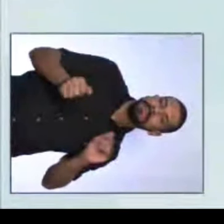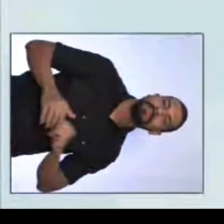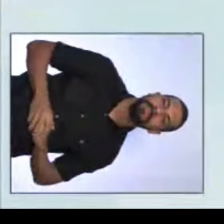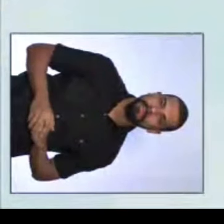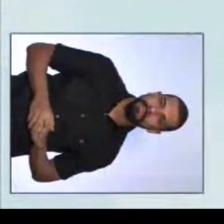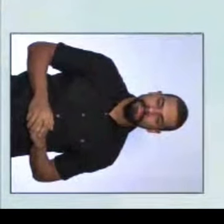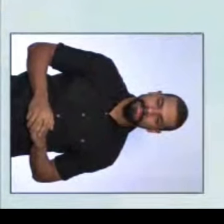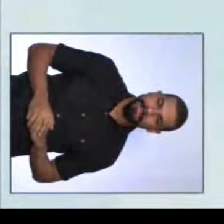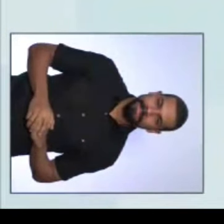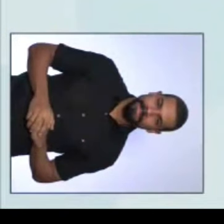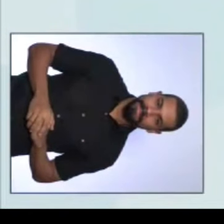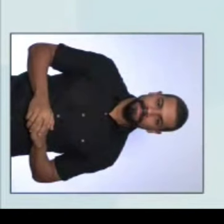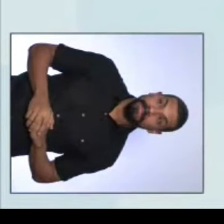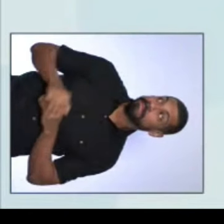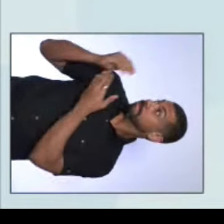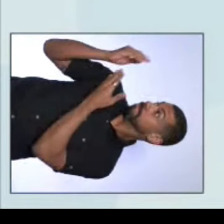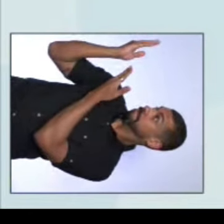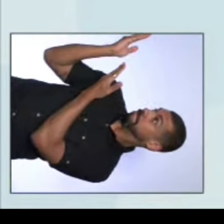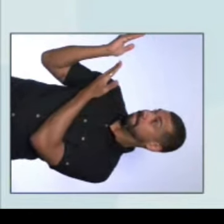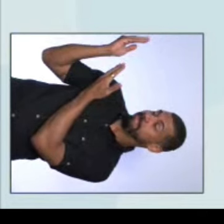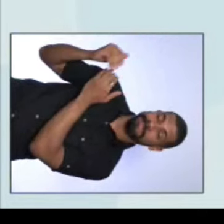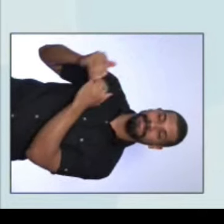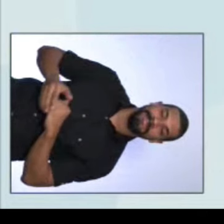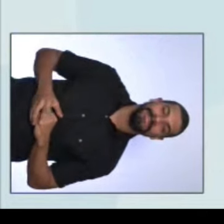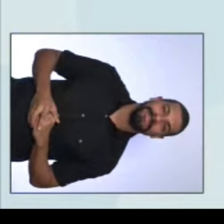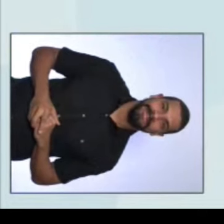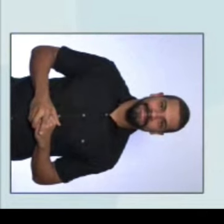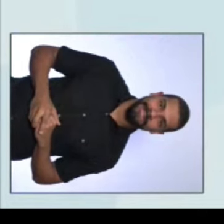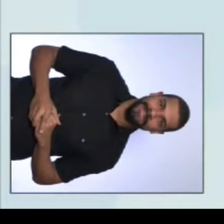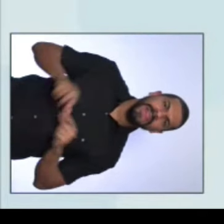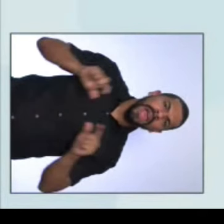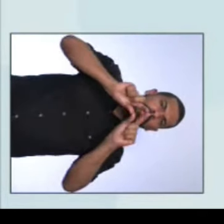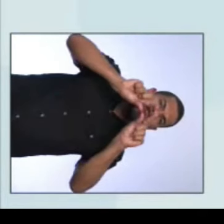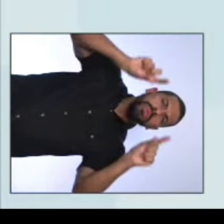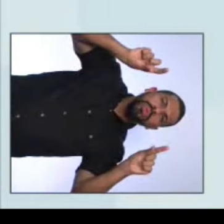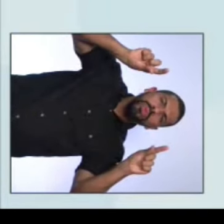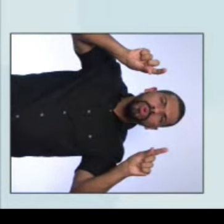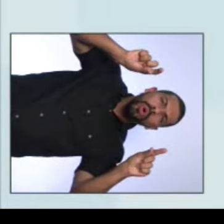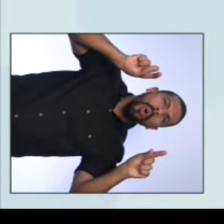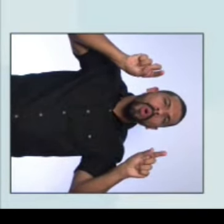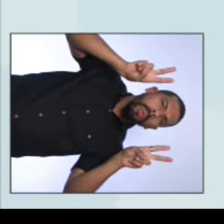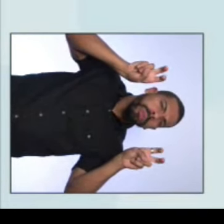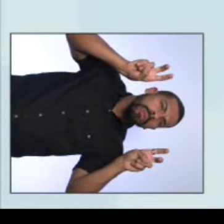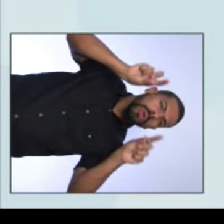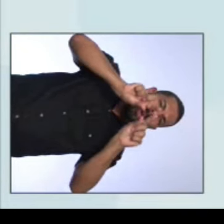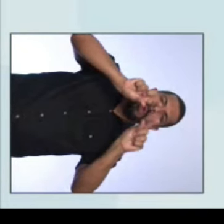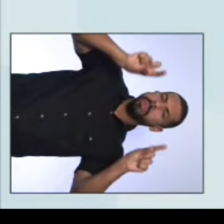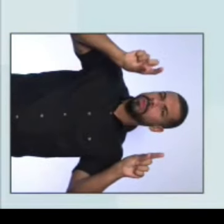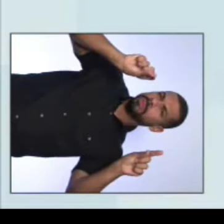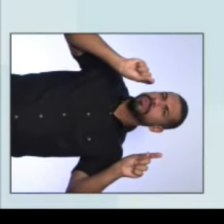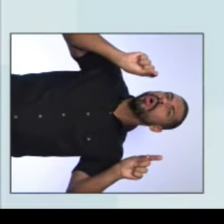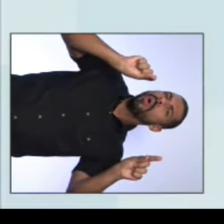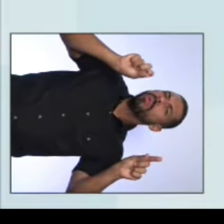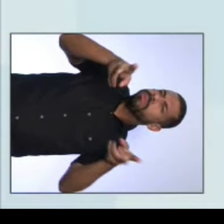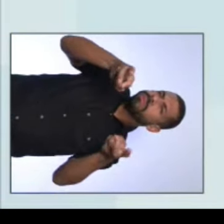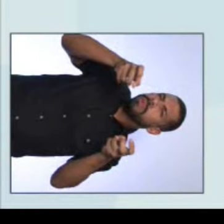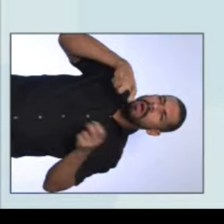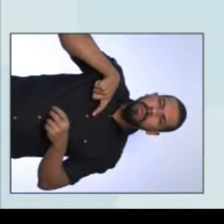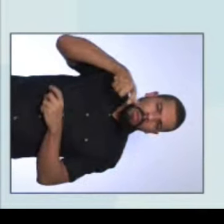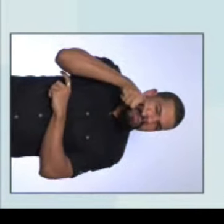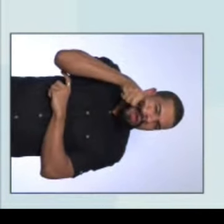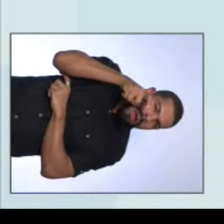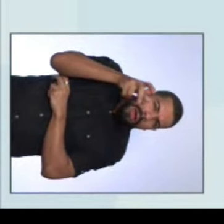Voltando aqui, nós temos aqui o título do jornal, Jornal da USP. Se você consegue olhar